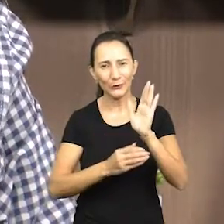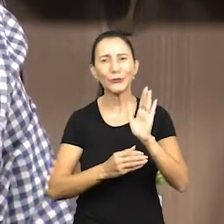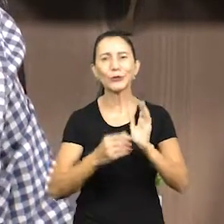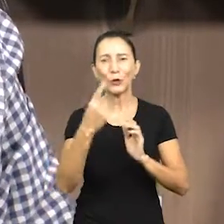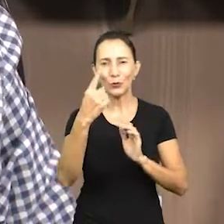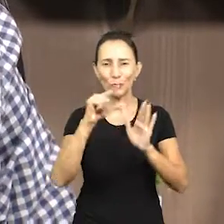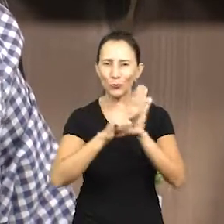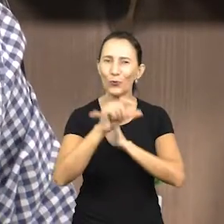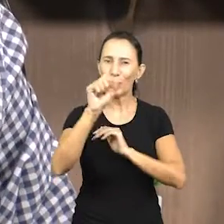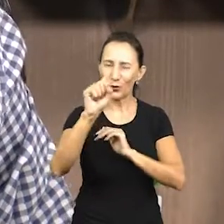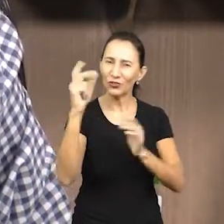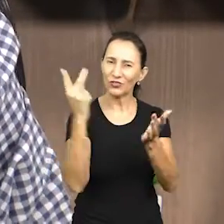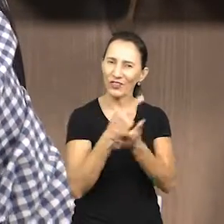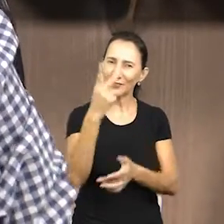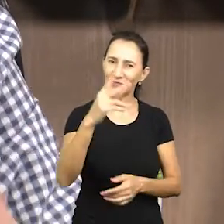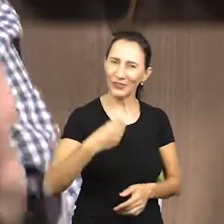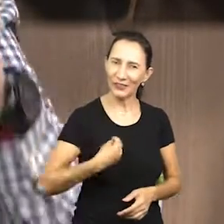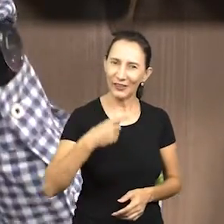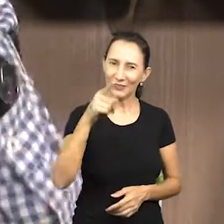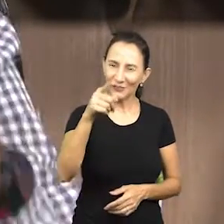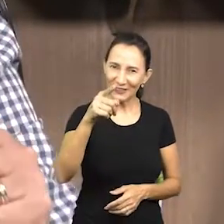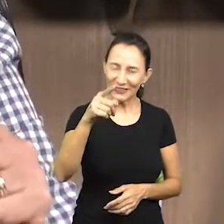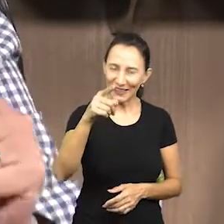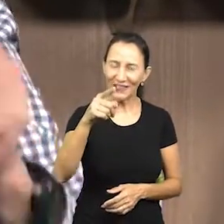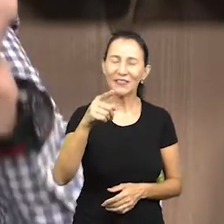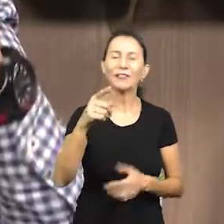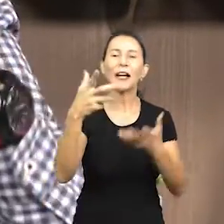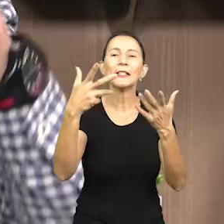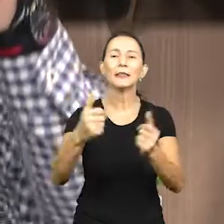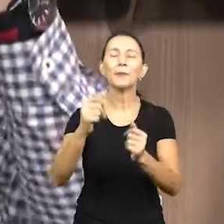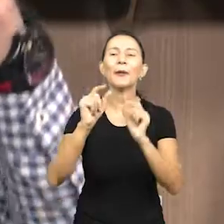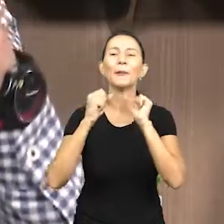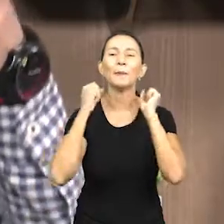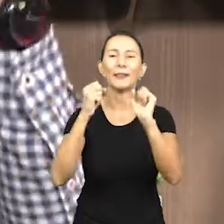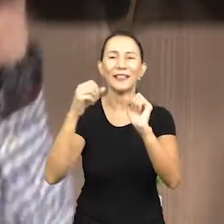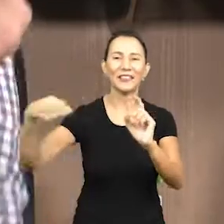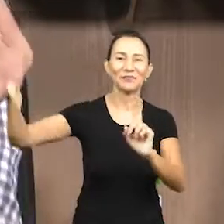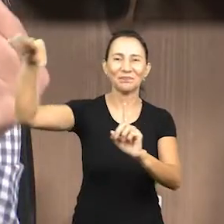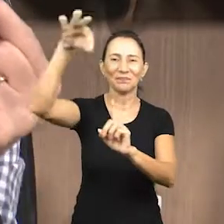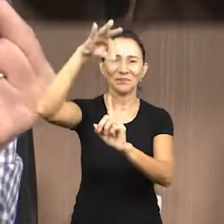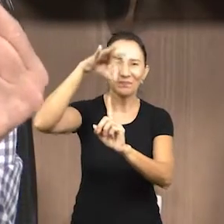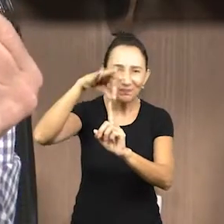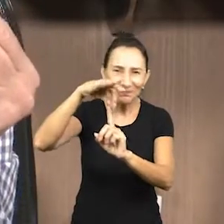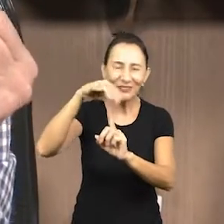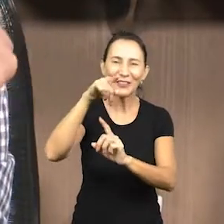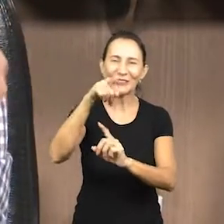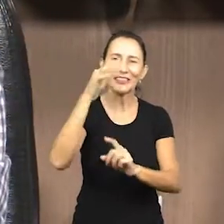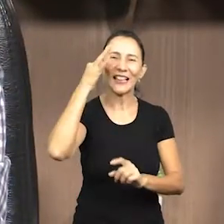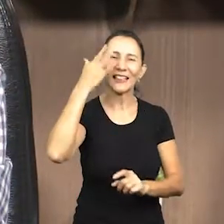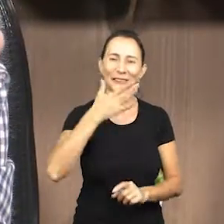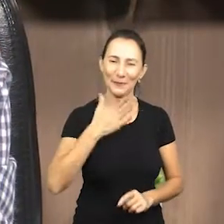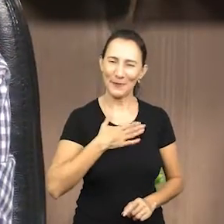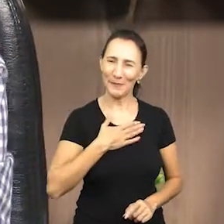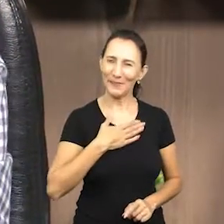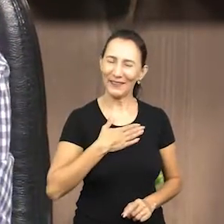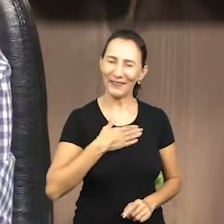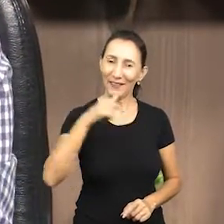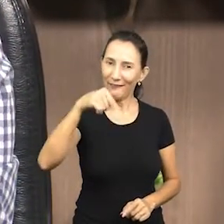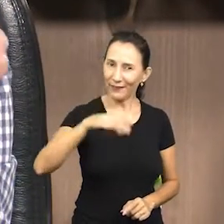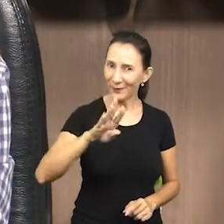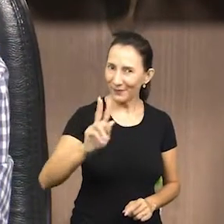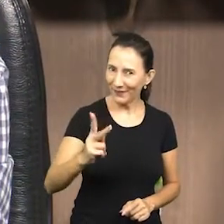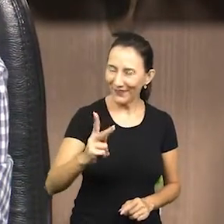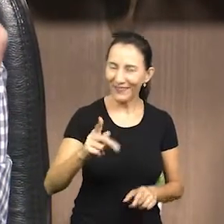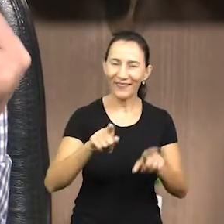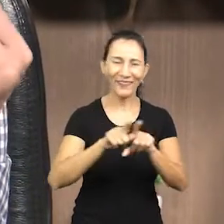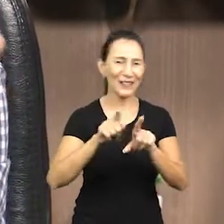Recebereis poder ao descer sobre vós o Espírito Santo e vocês serão minhas testemunhas, tanto em Belo Horizonte,